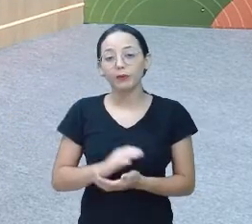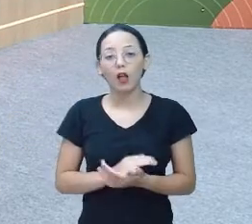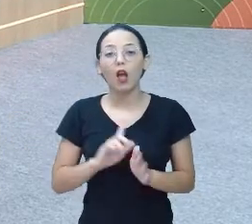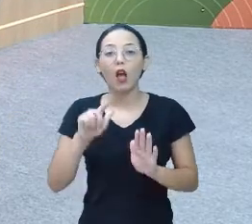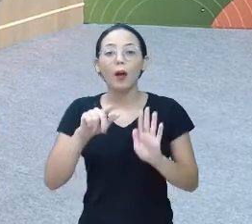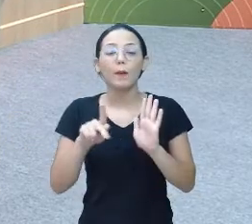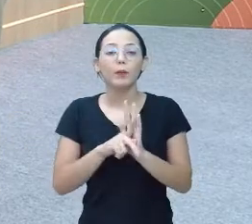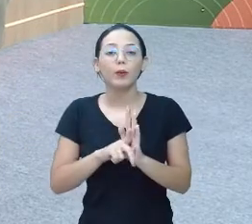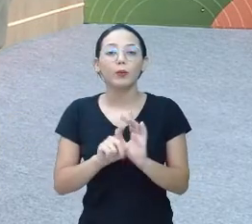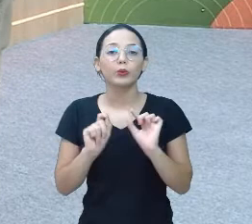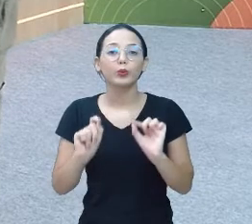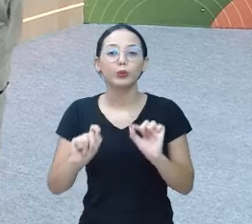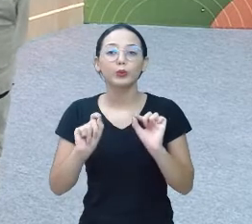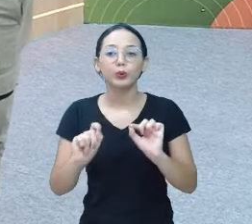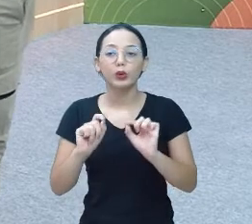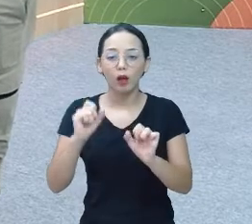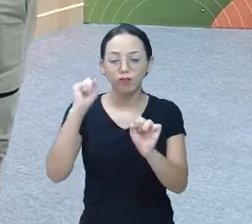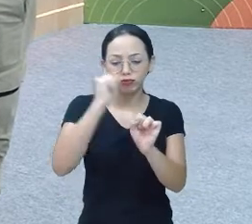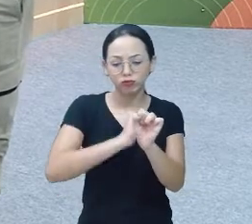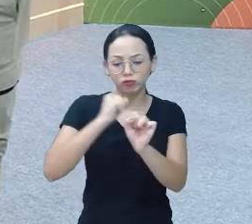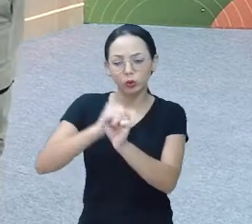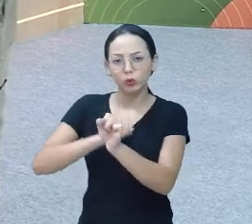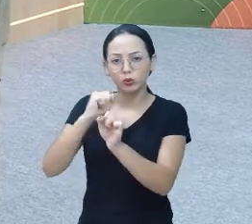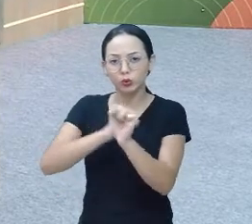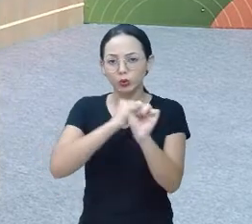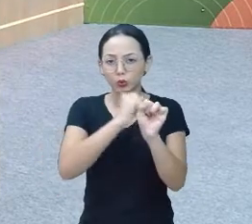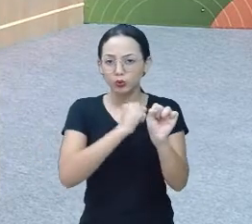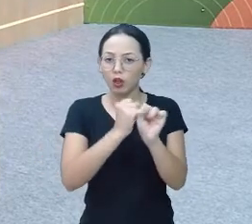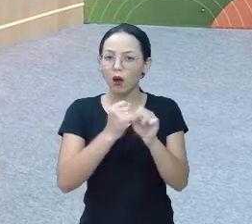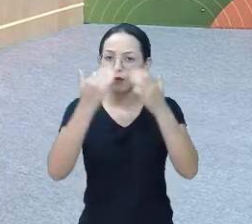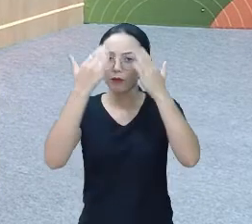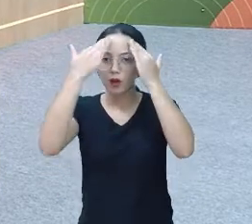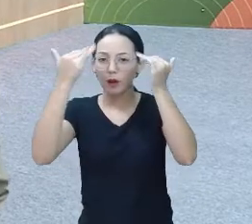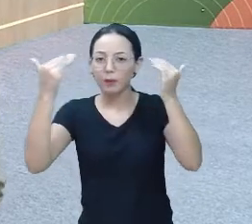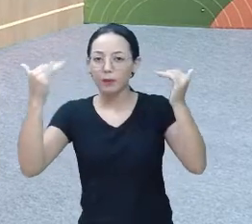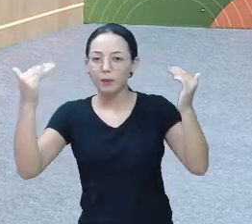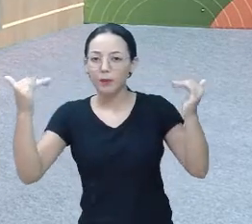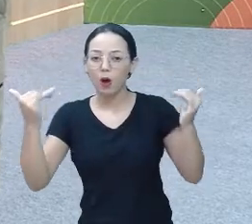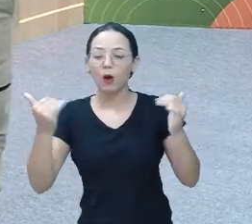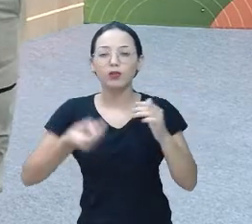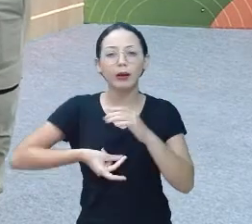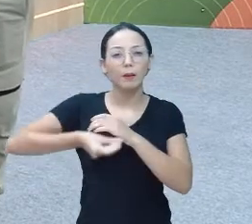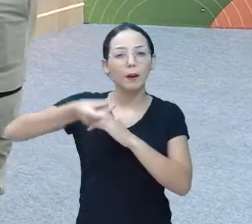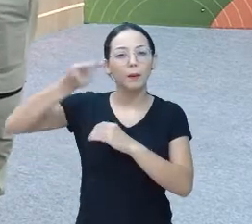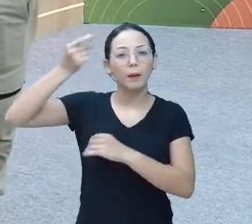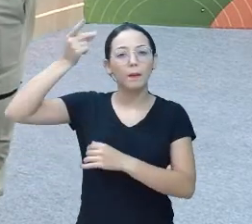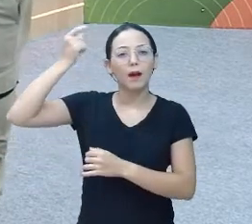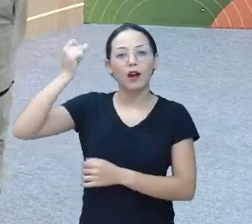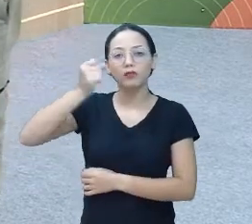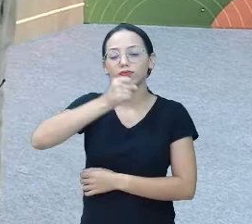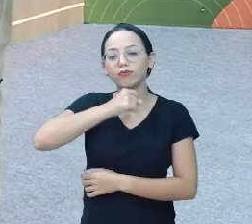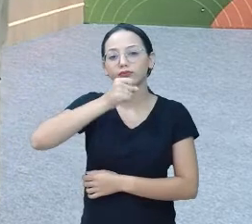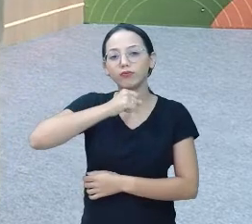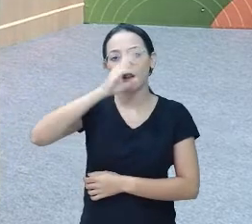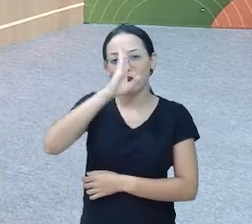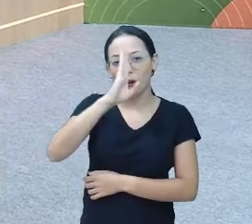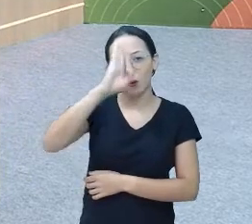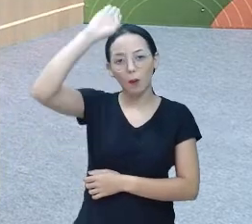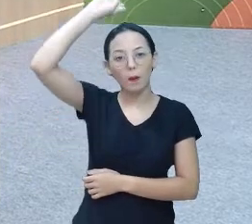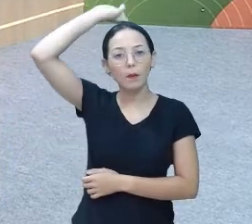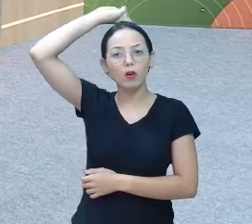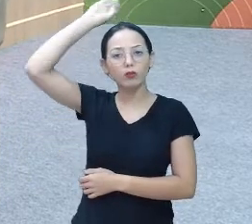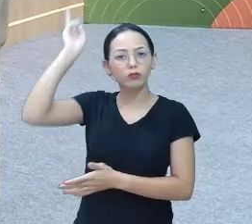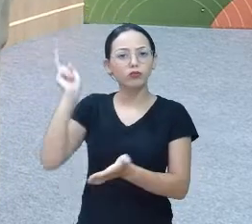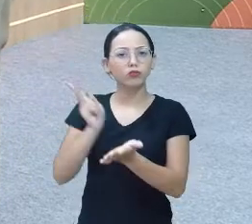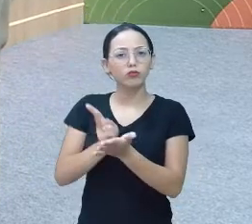é uma das construções mais famosas do antigo Império Romano que continuam